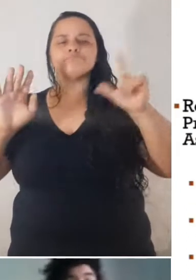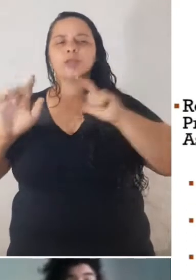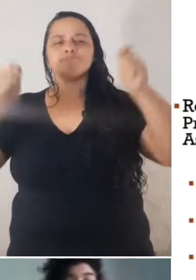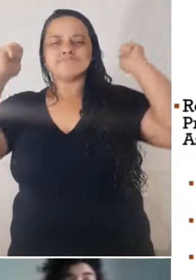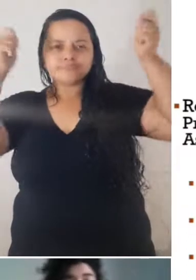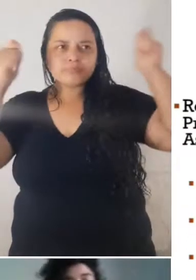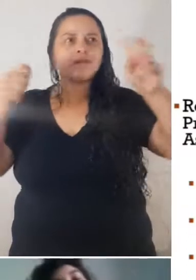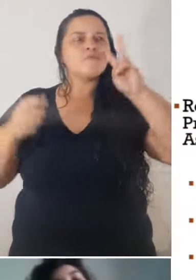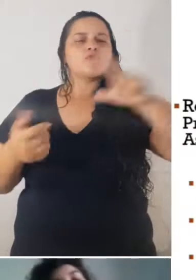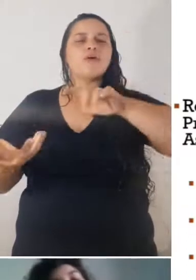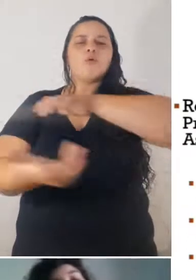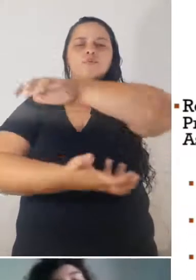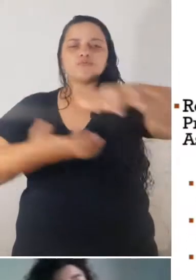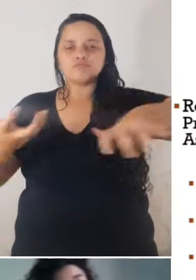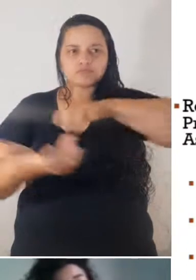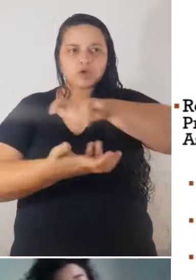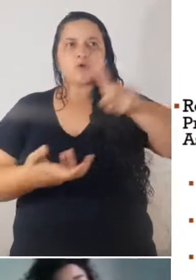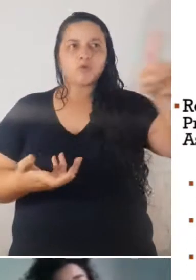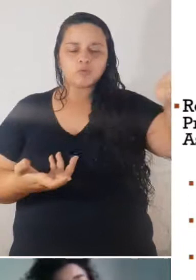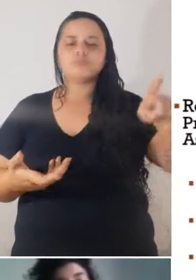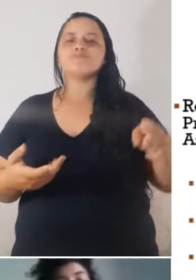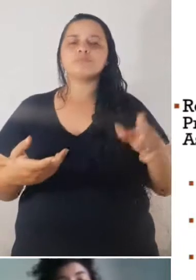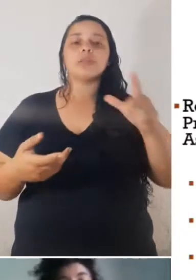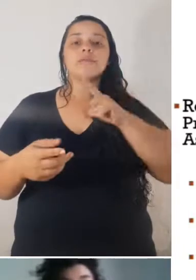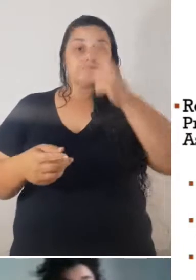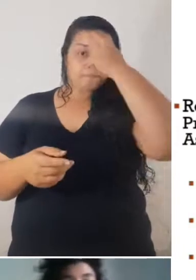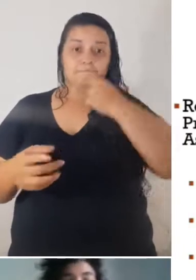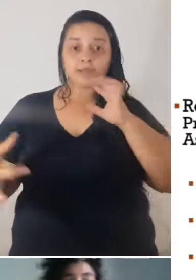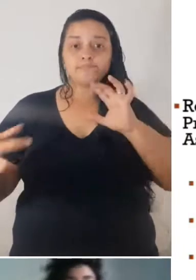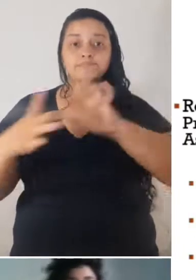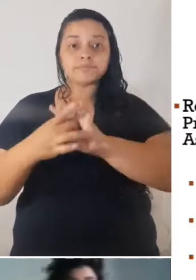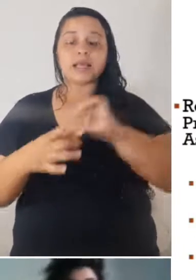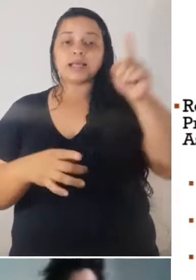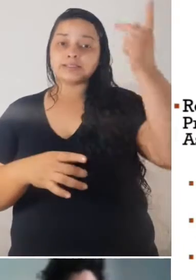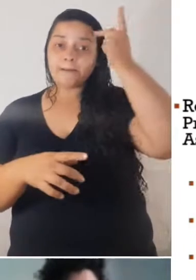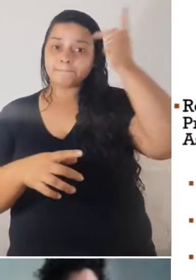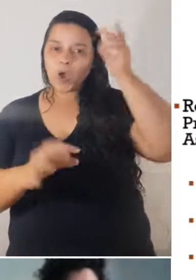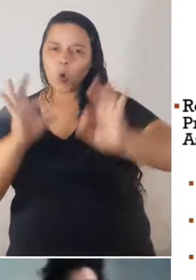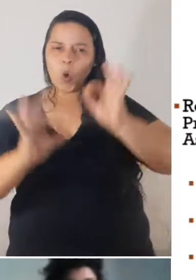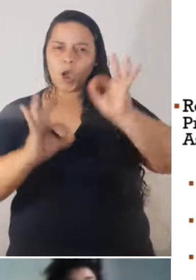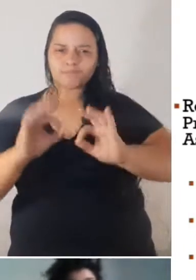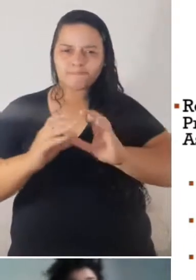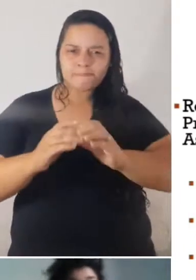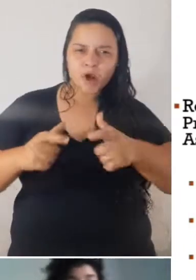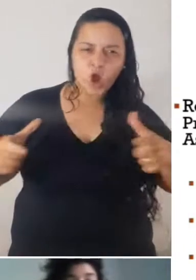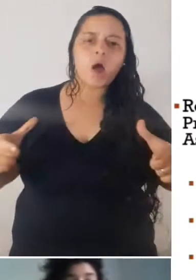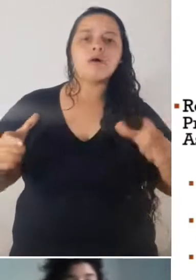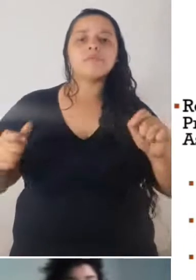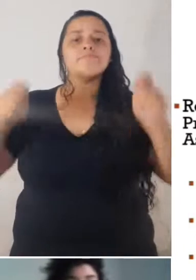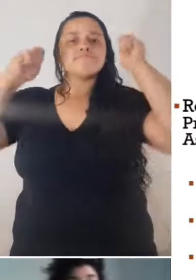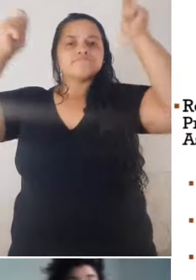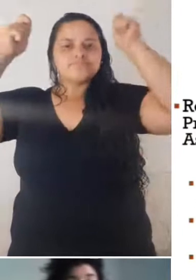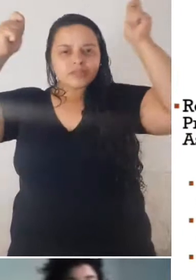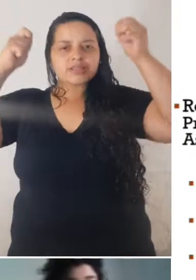chamada Revolução Constitucionalista de 1932, tendo como centro de organização São Paulo, veio a